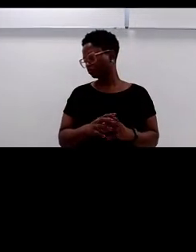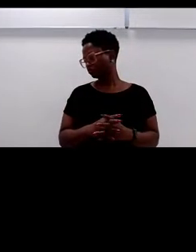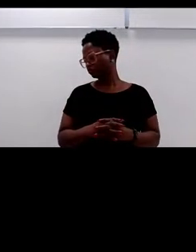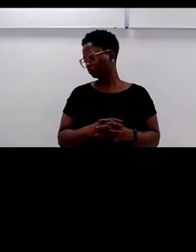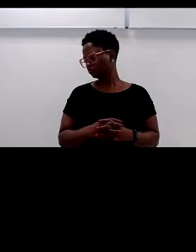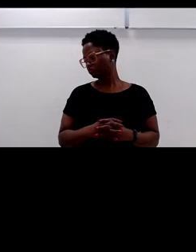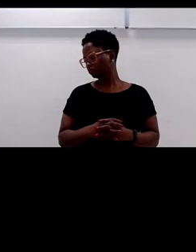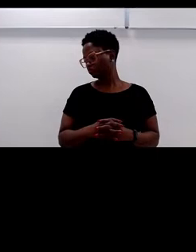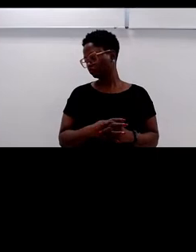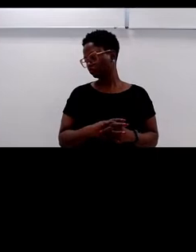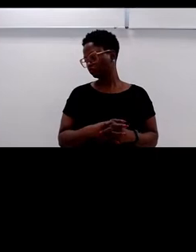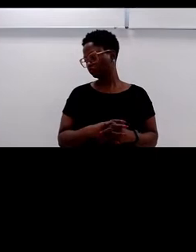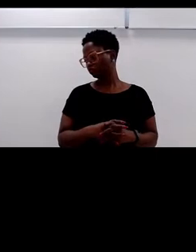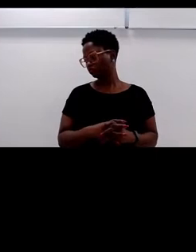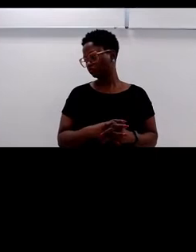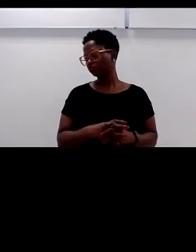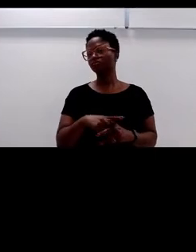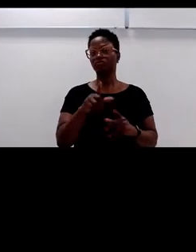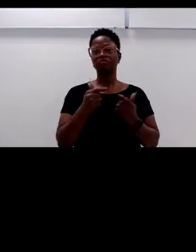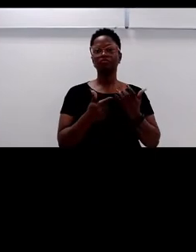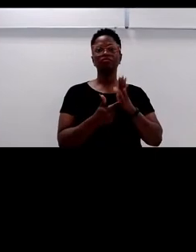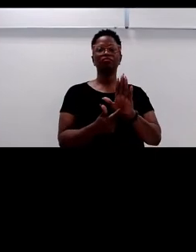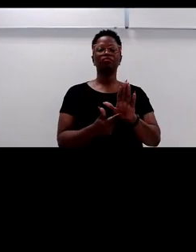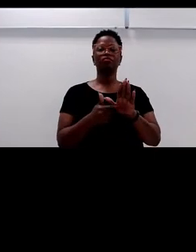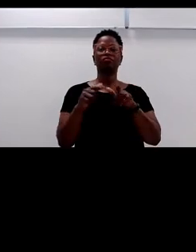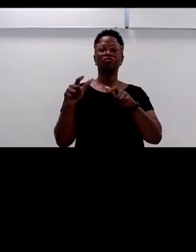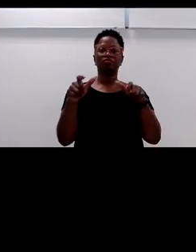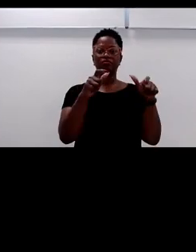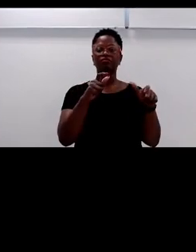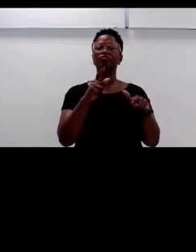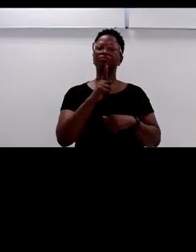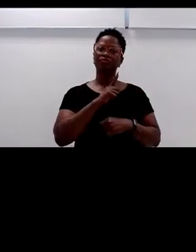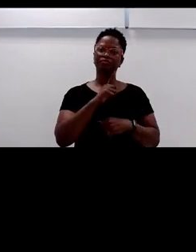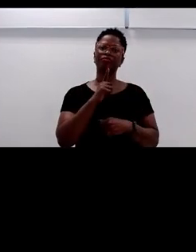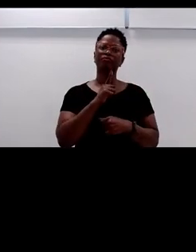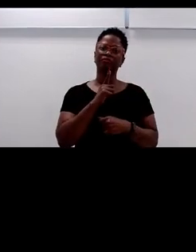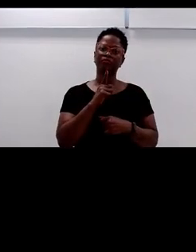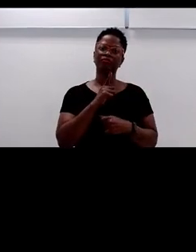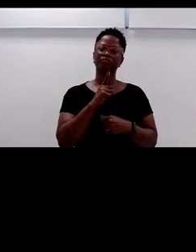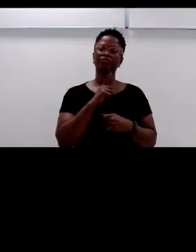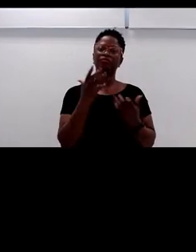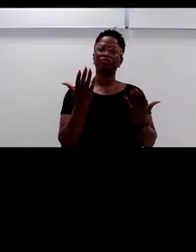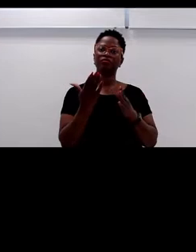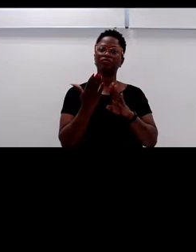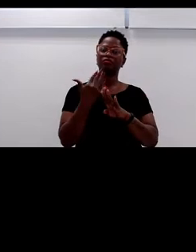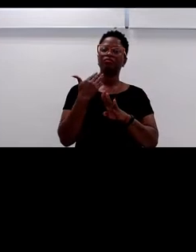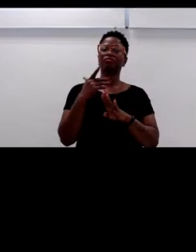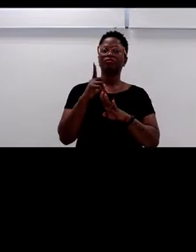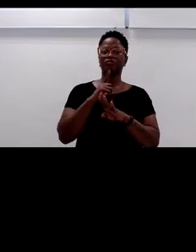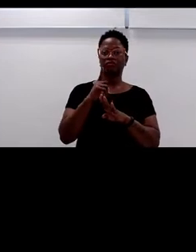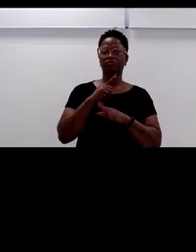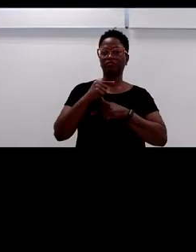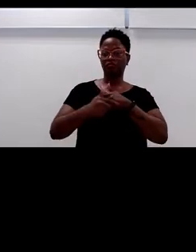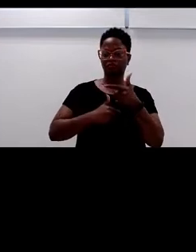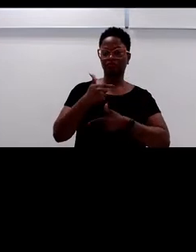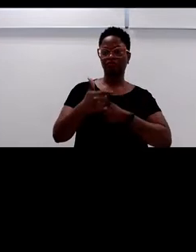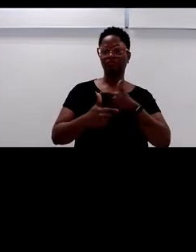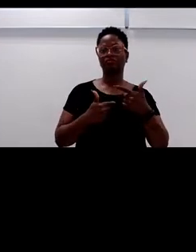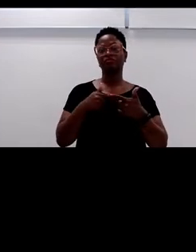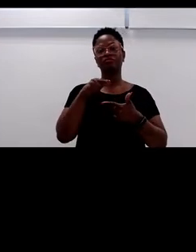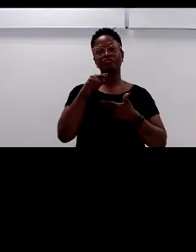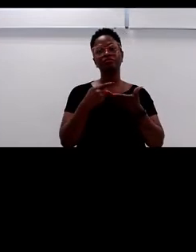Tudo ali é o retrato dos lugares, assim, onde que eu passo, onde que eu trabalho, onde que eu vivo. Ela